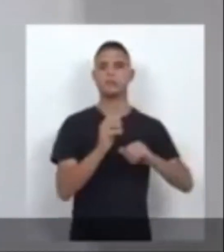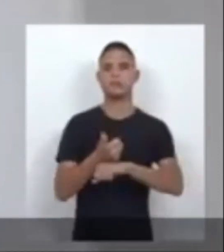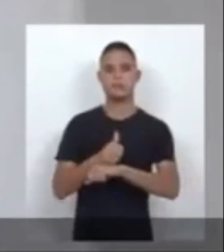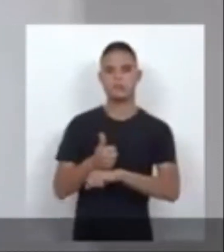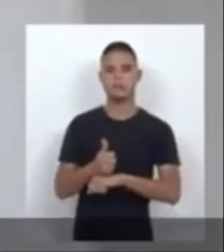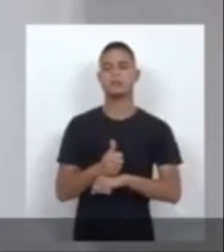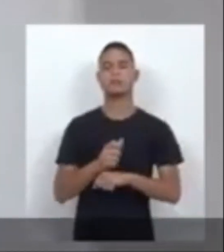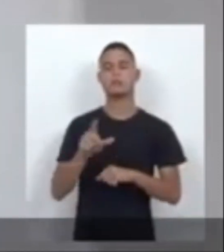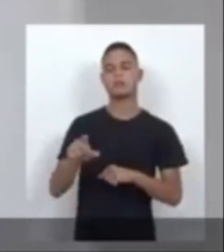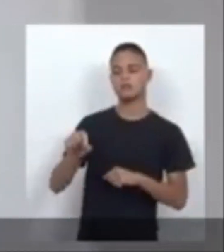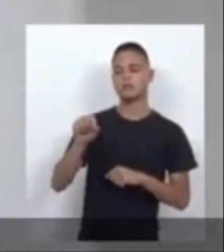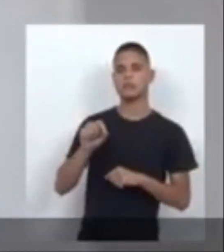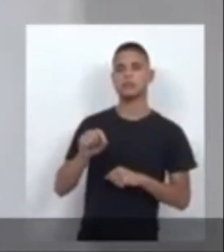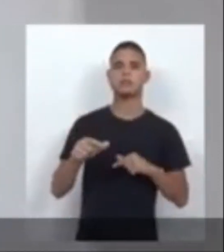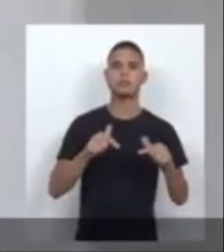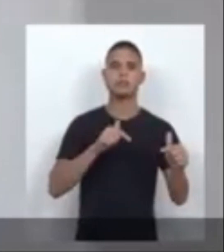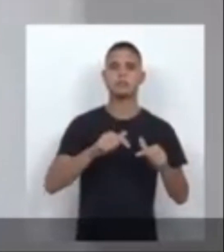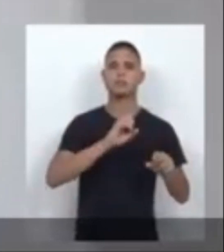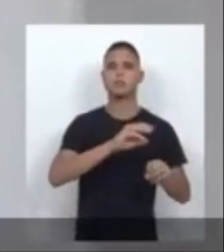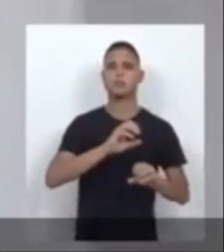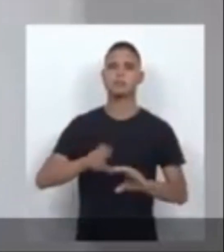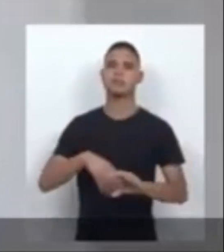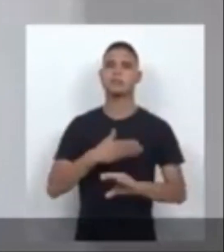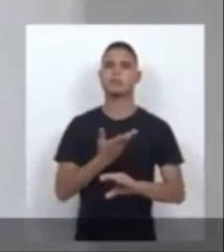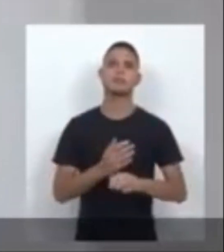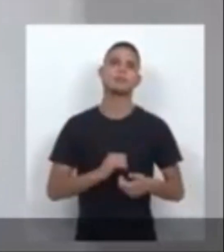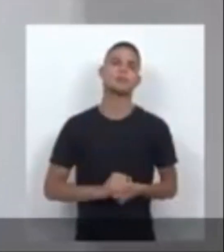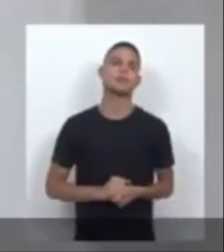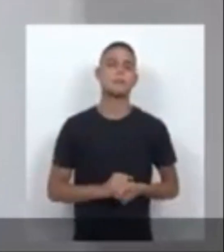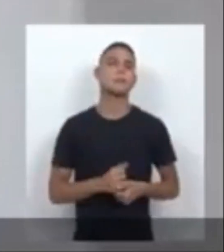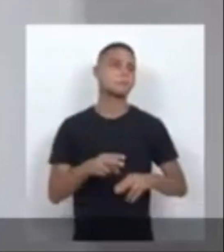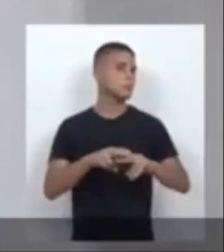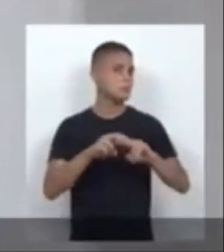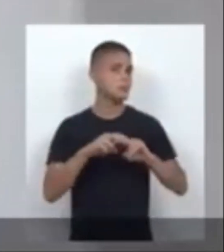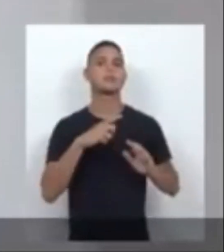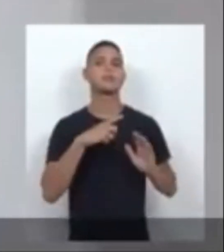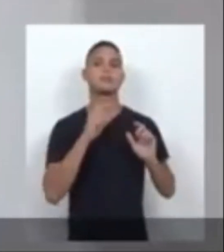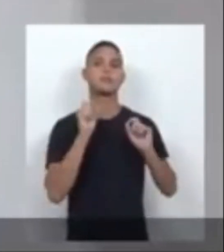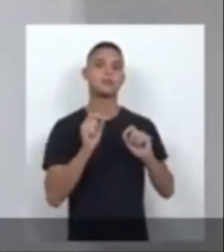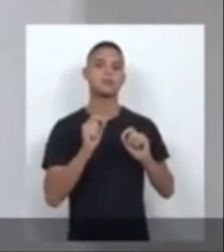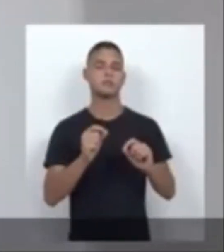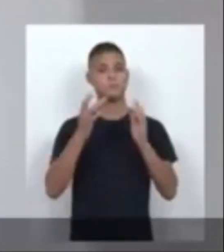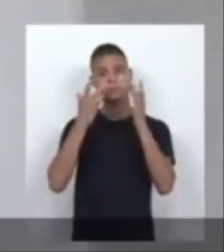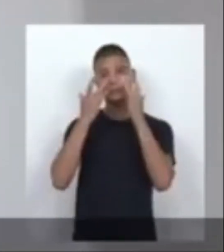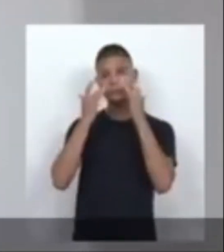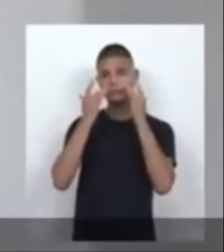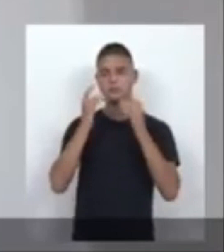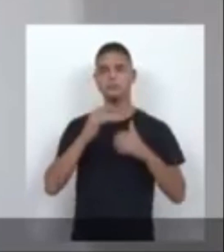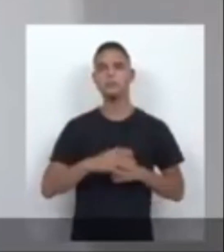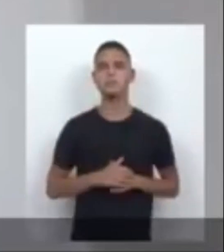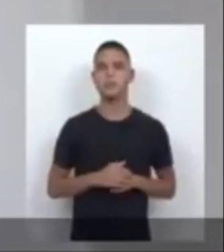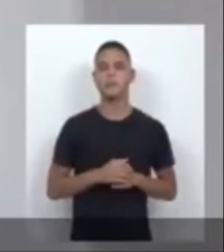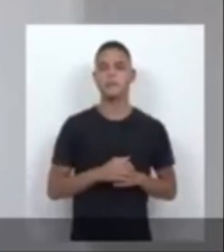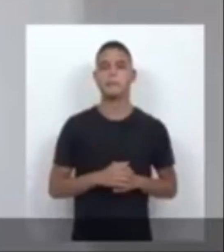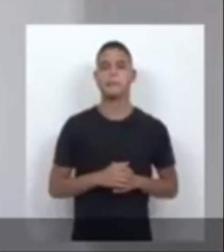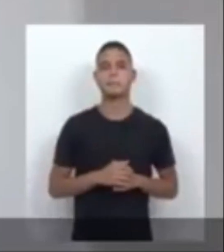no Programa Ensino Integral. E para isso, a gente vai estabelecer aqui uma apresentação, então nós faremos aqui uma